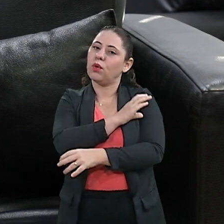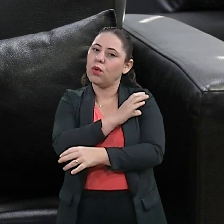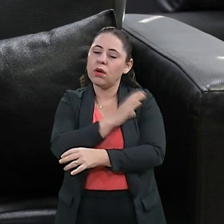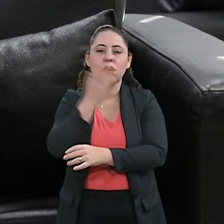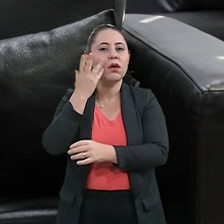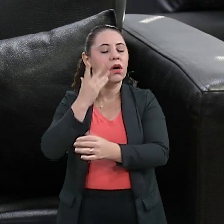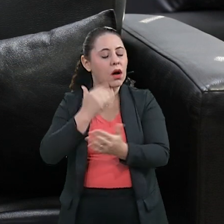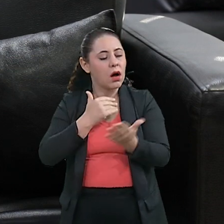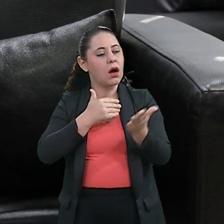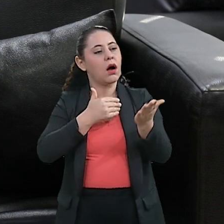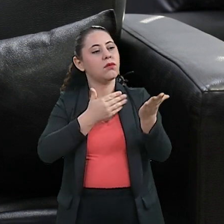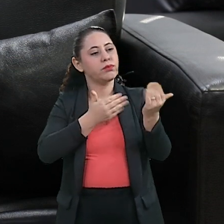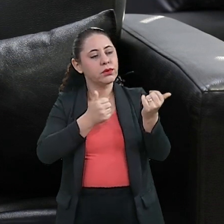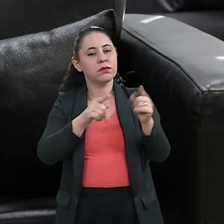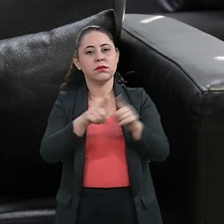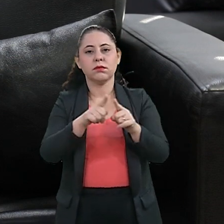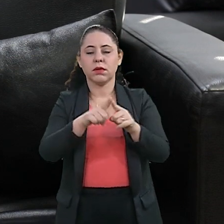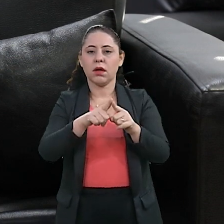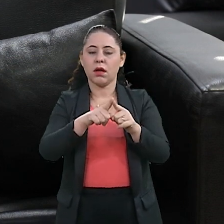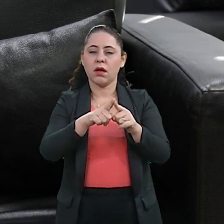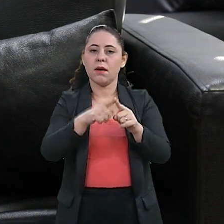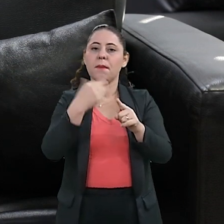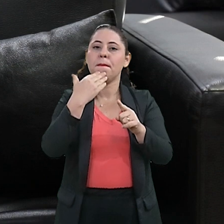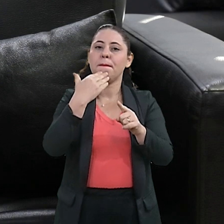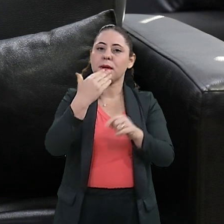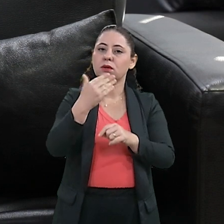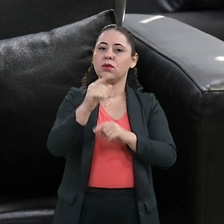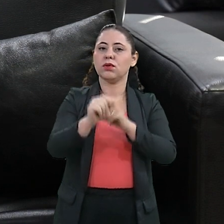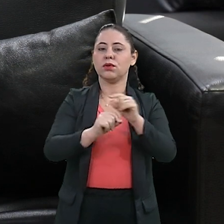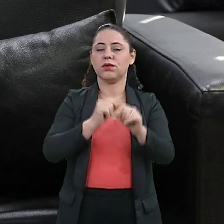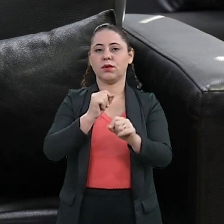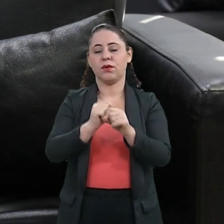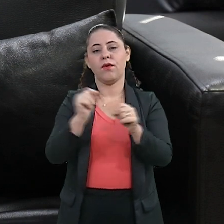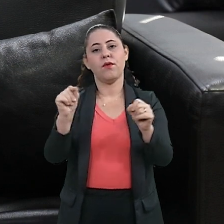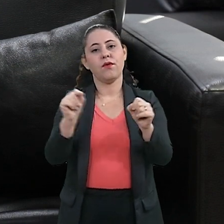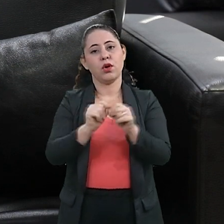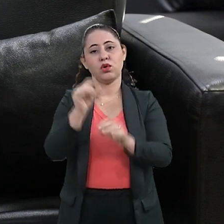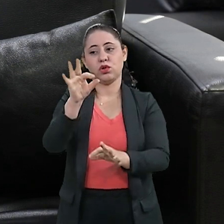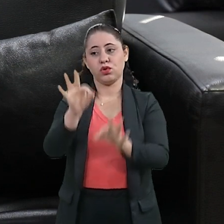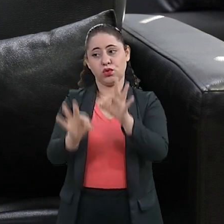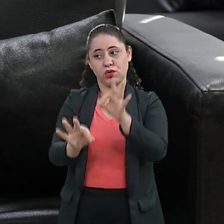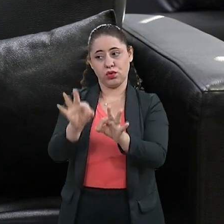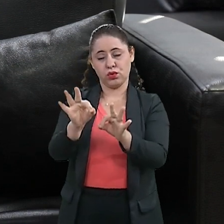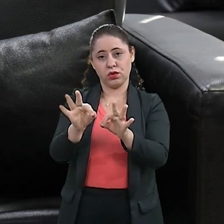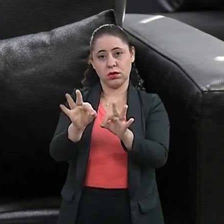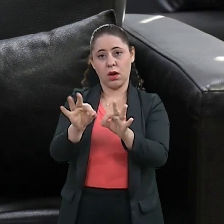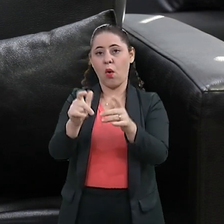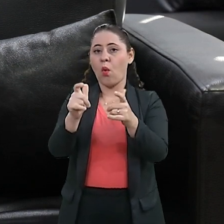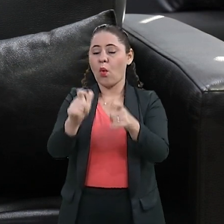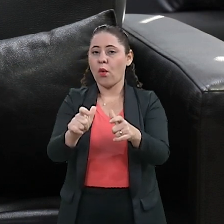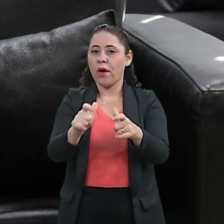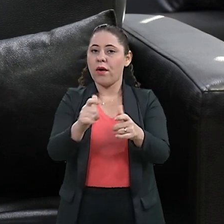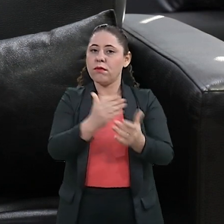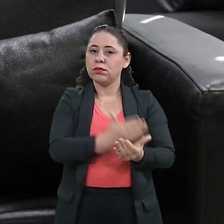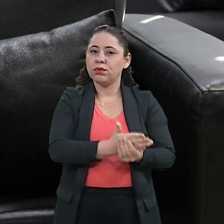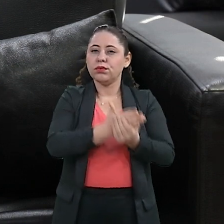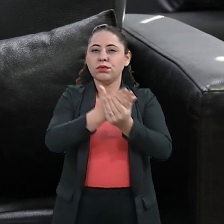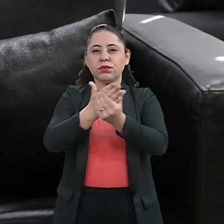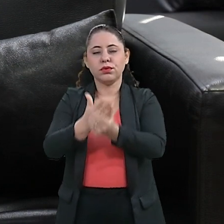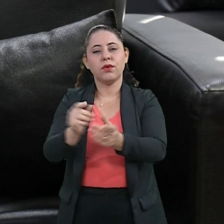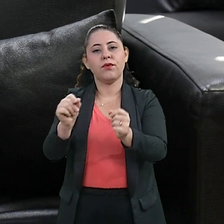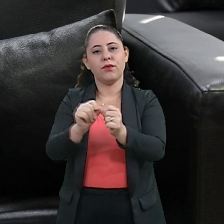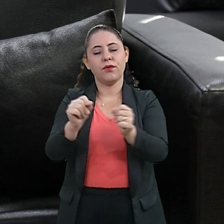a Coordenadoria da Infância encaminha esse pedido para o juízo onde